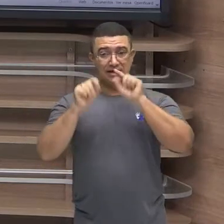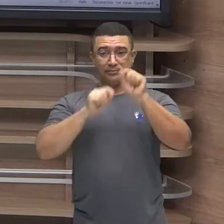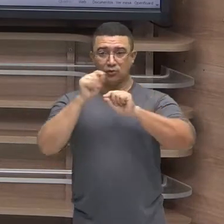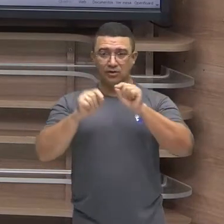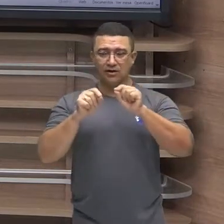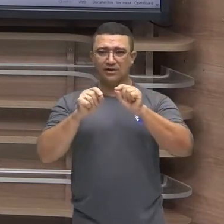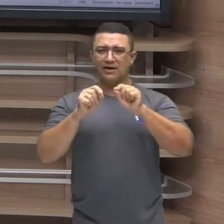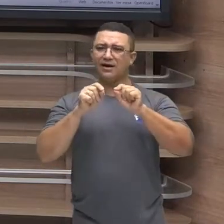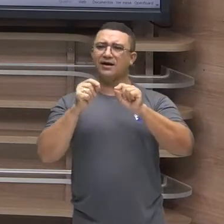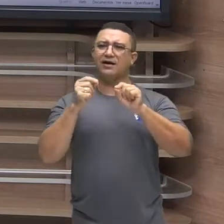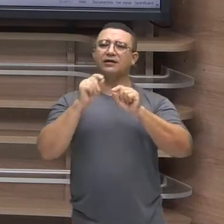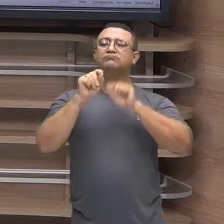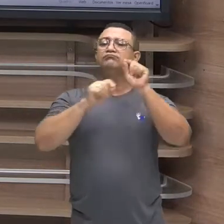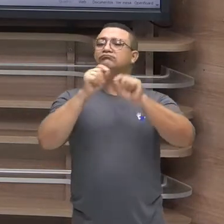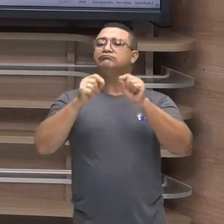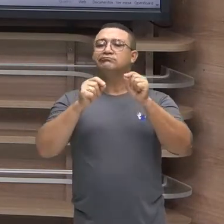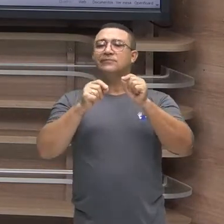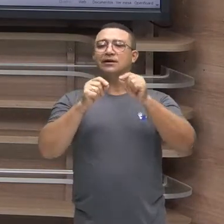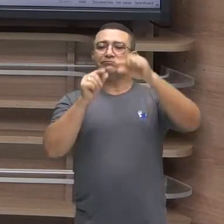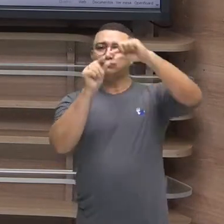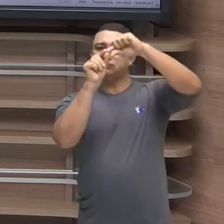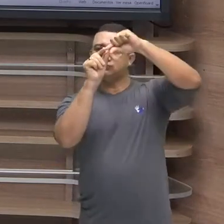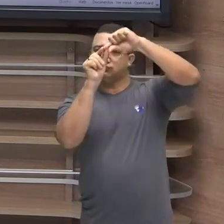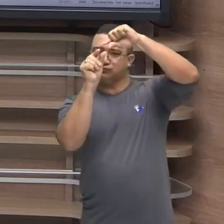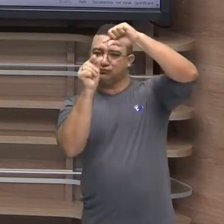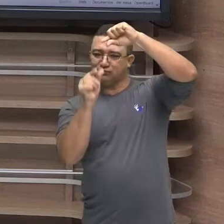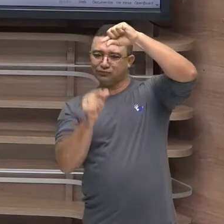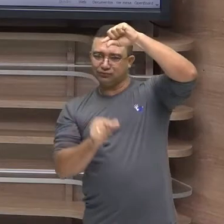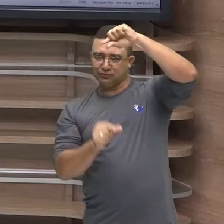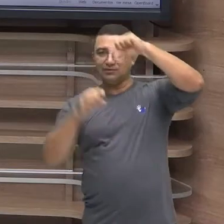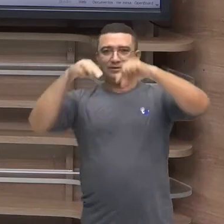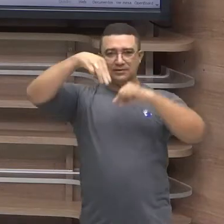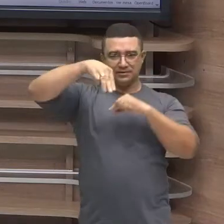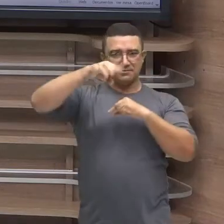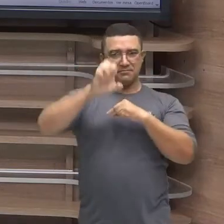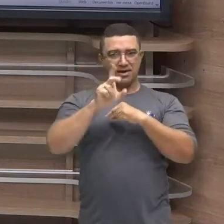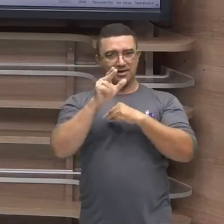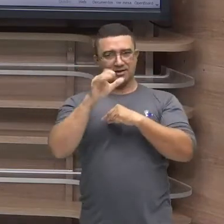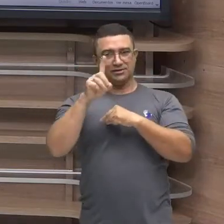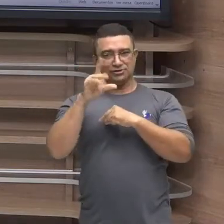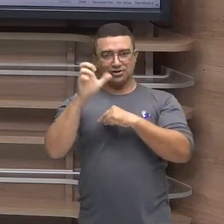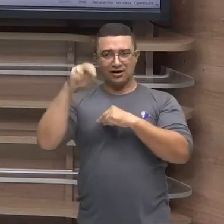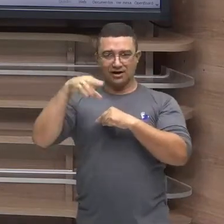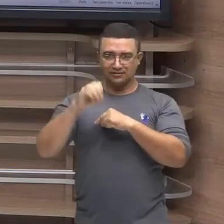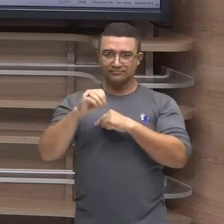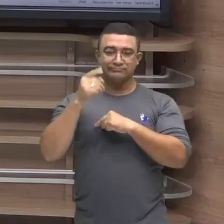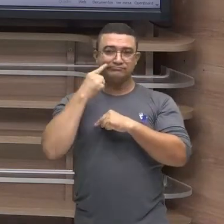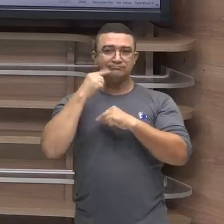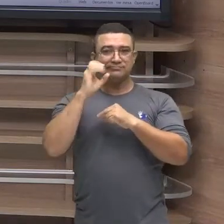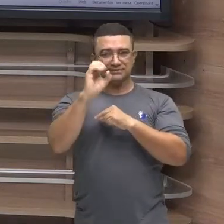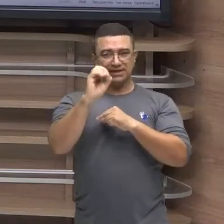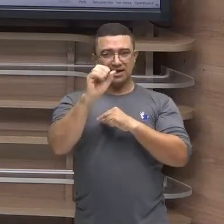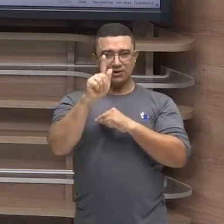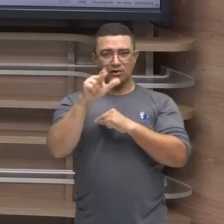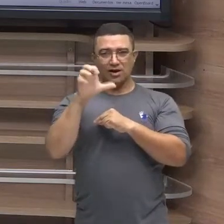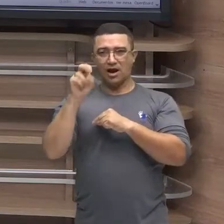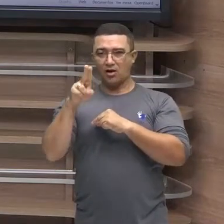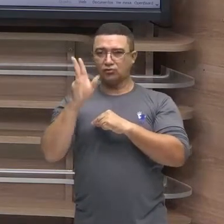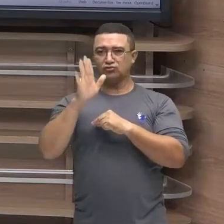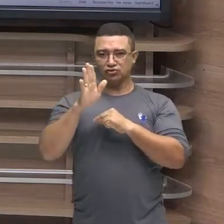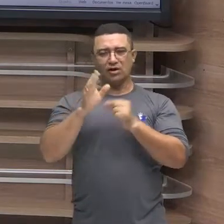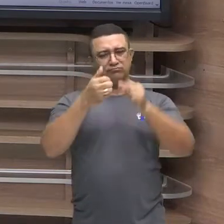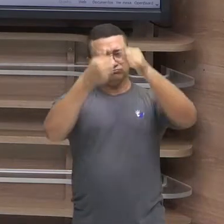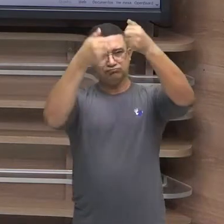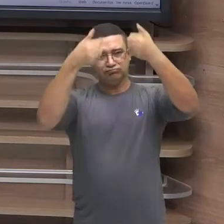do meridiano de Greenwich e aí nós temos a longitude de 0 grau, que ficou definido, tá